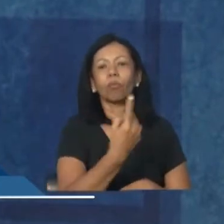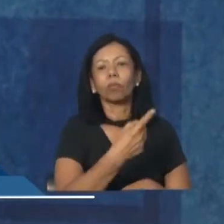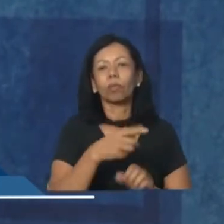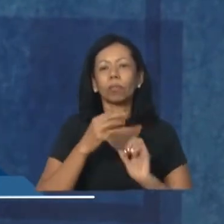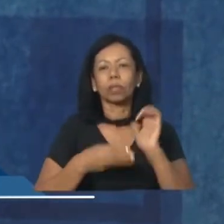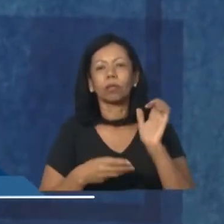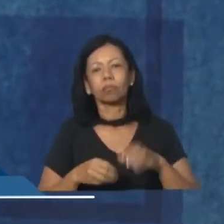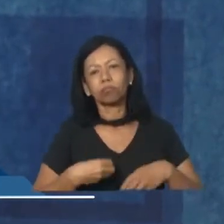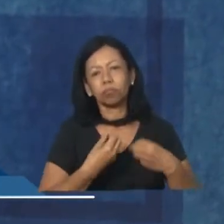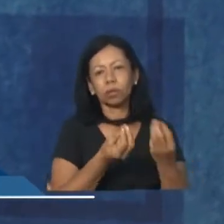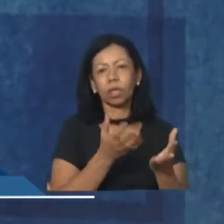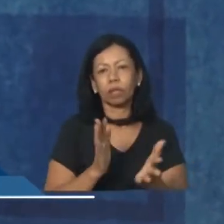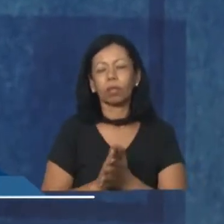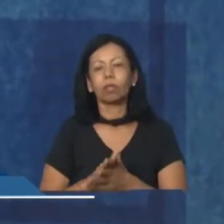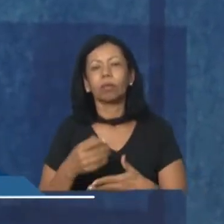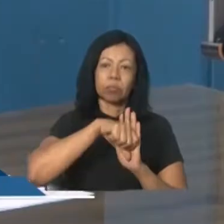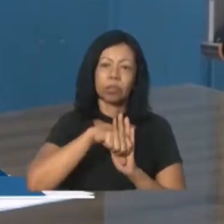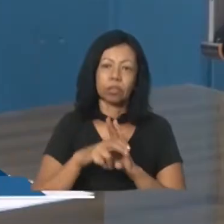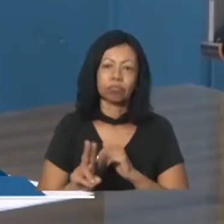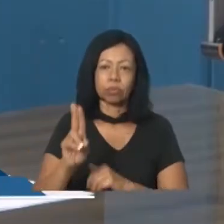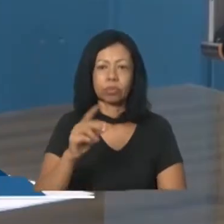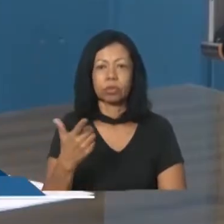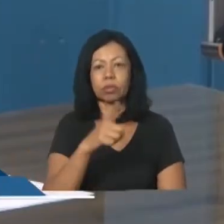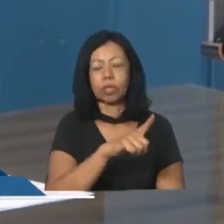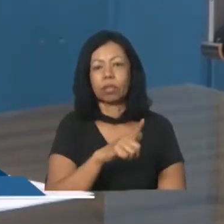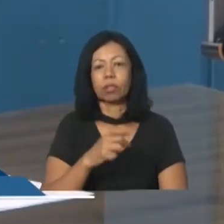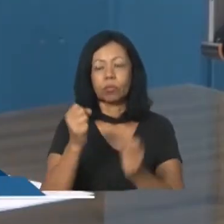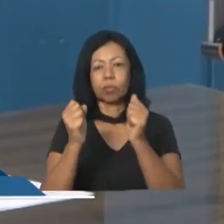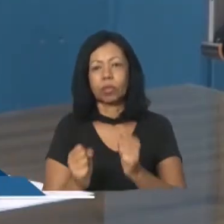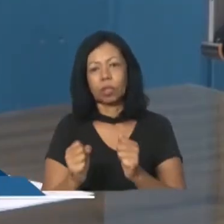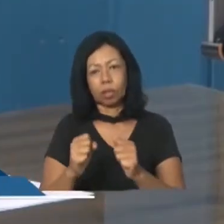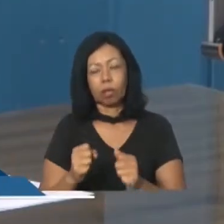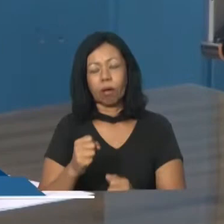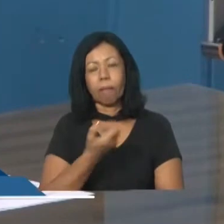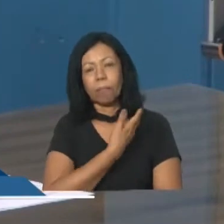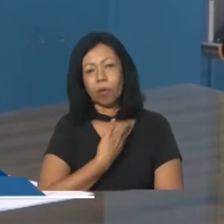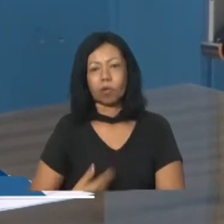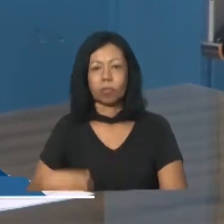que foi direcionada e justamente para o Executivo. O vereador Alessandro